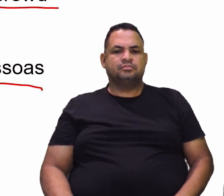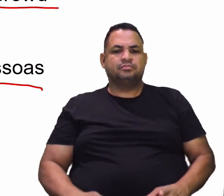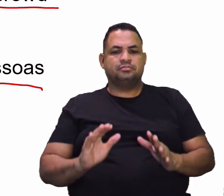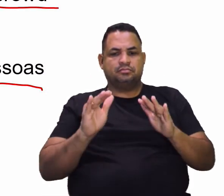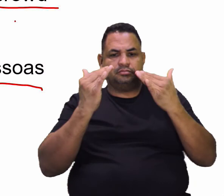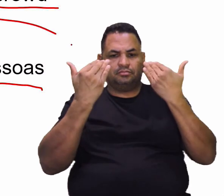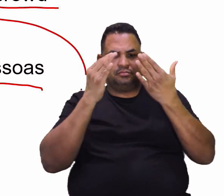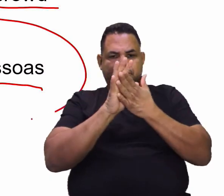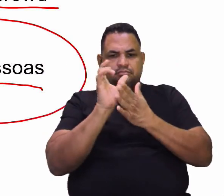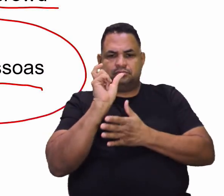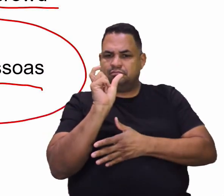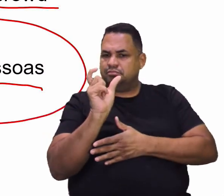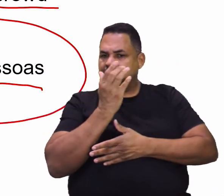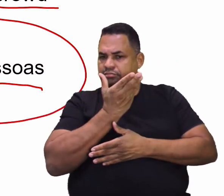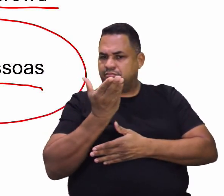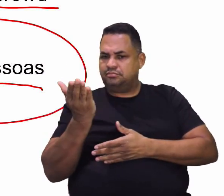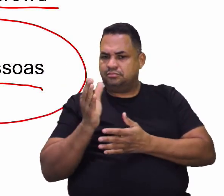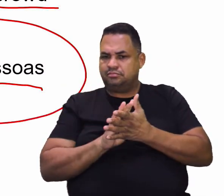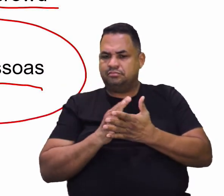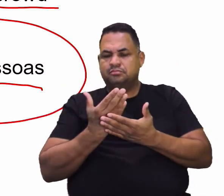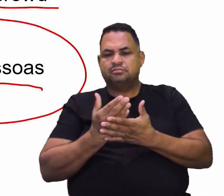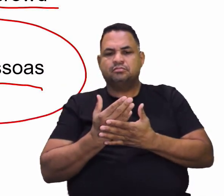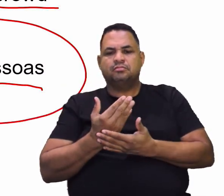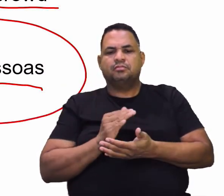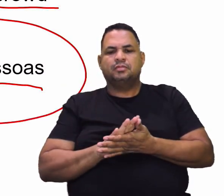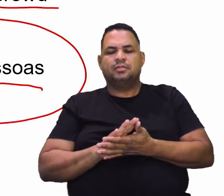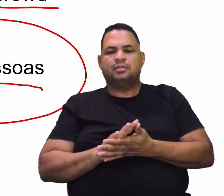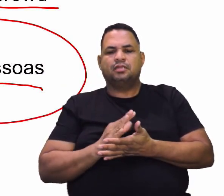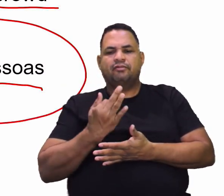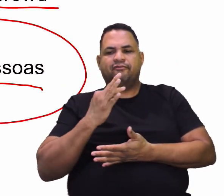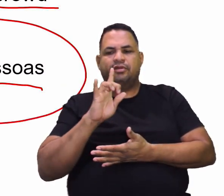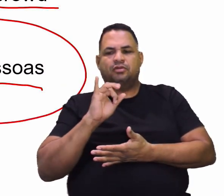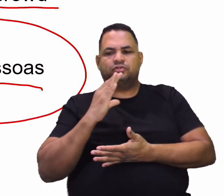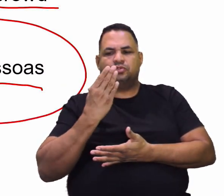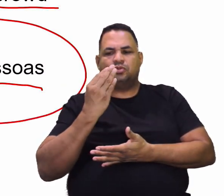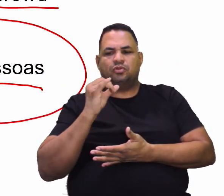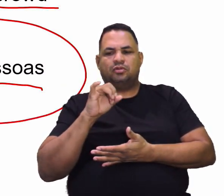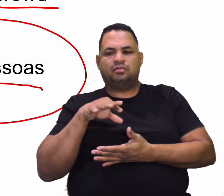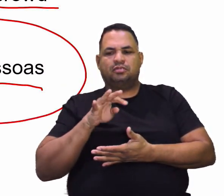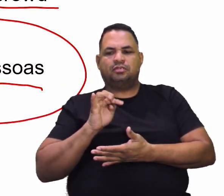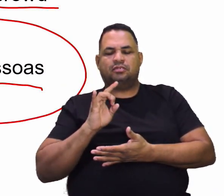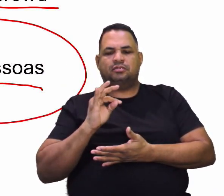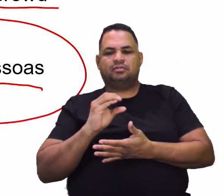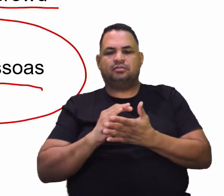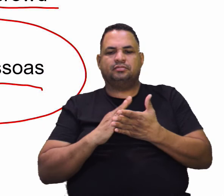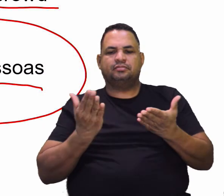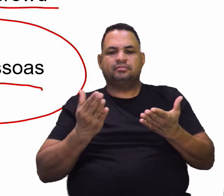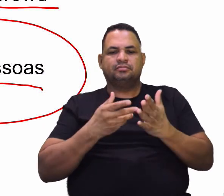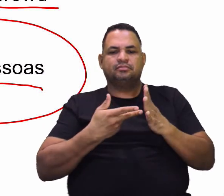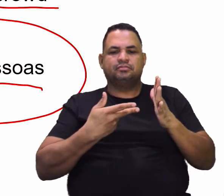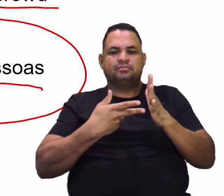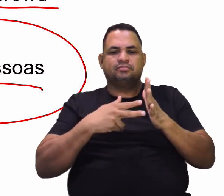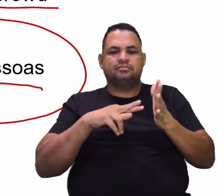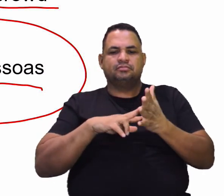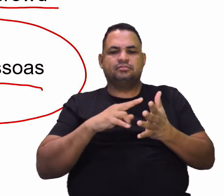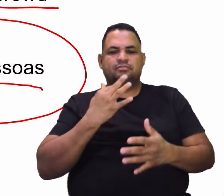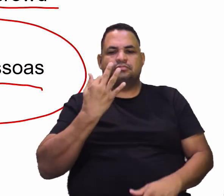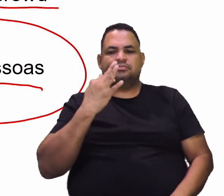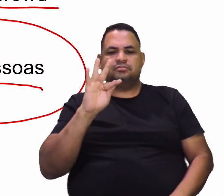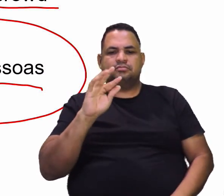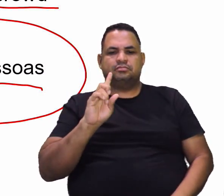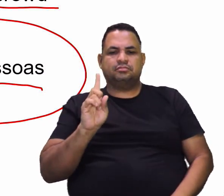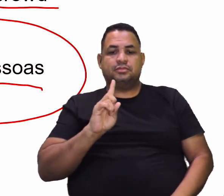Presta atenção na palavra college, que é um falso cognato. Eita, quase coisei o Sam aí. Que significa faculdade e